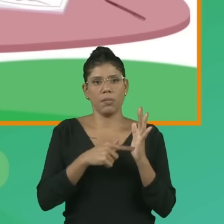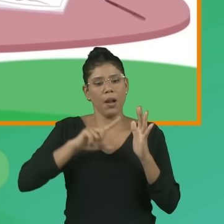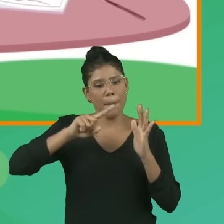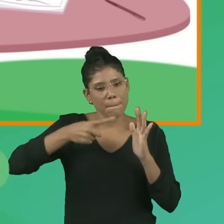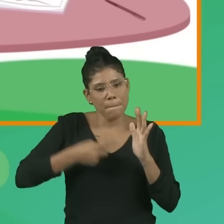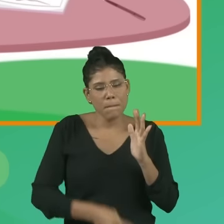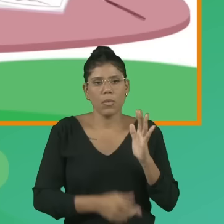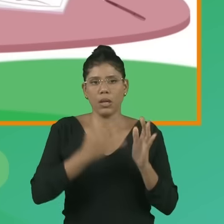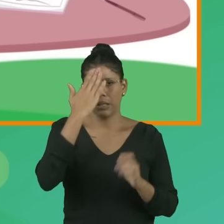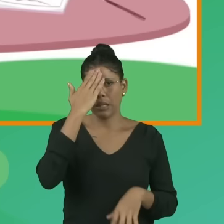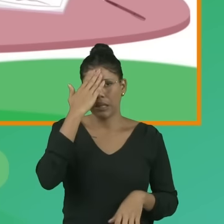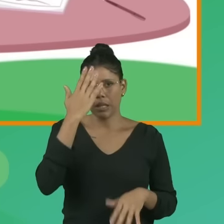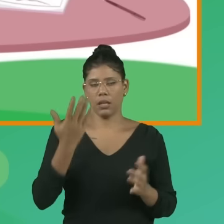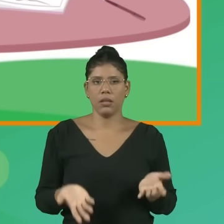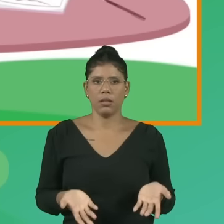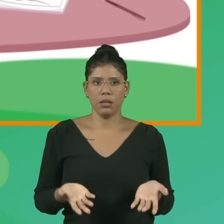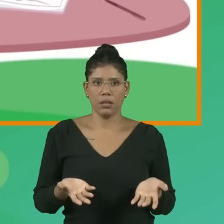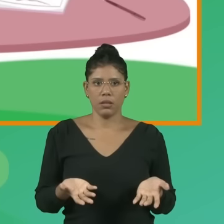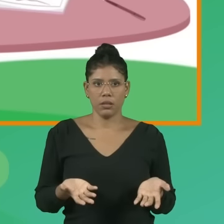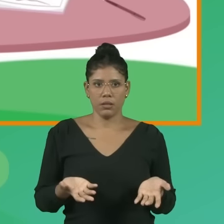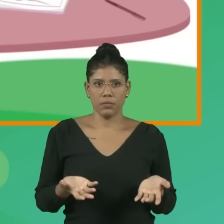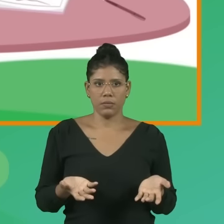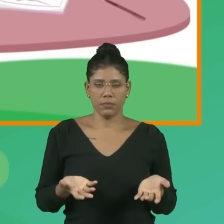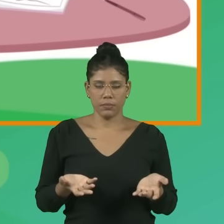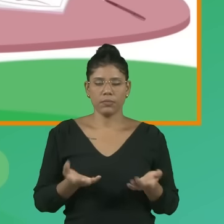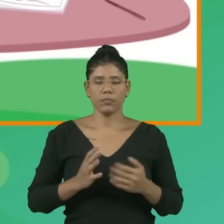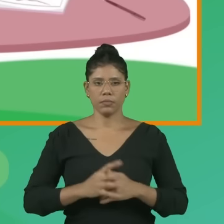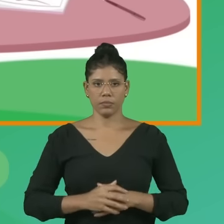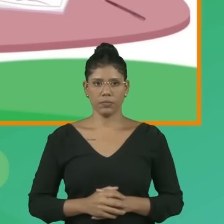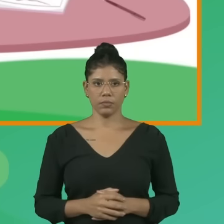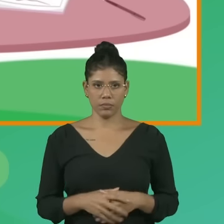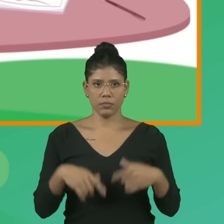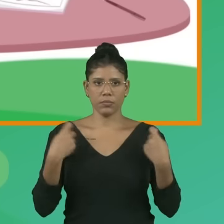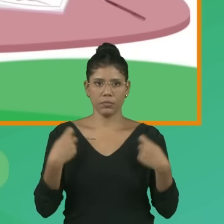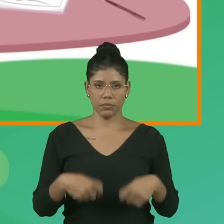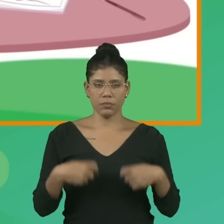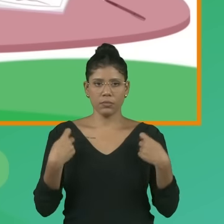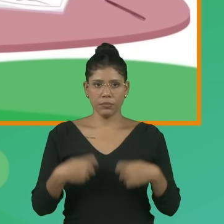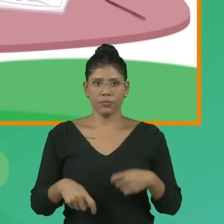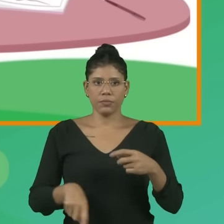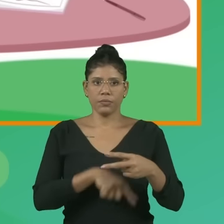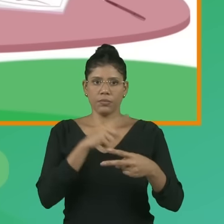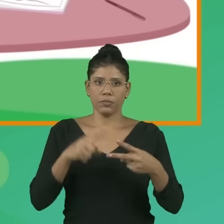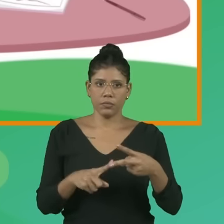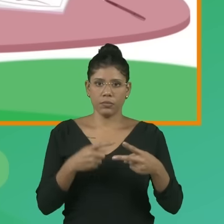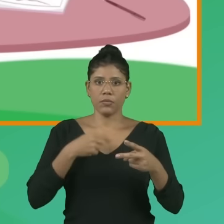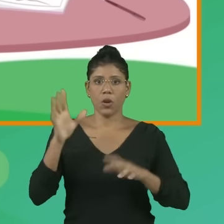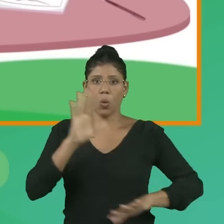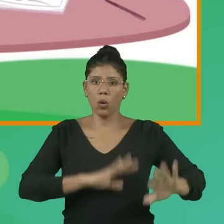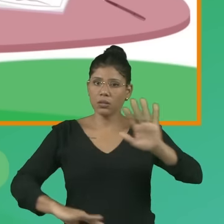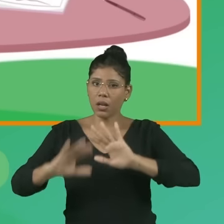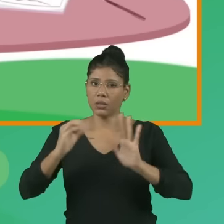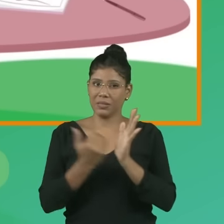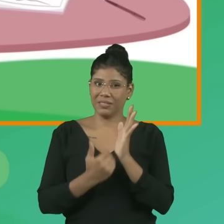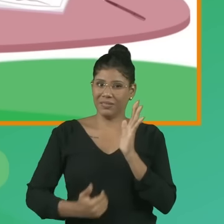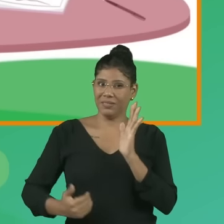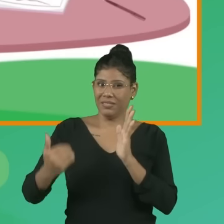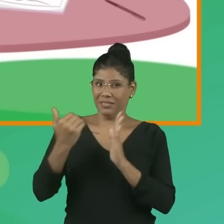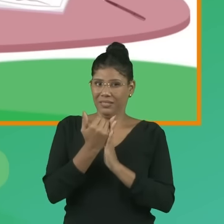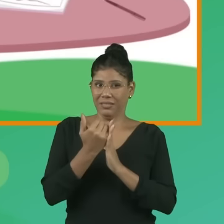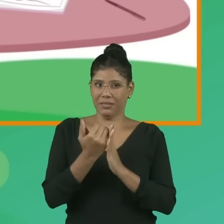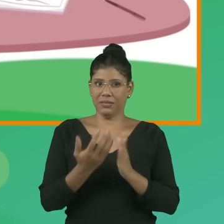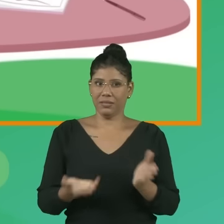questão ali você precisa focar no que ela quer, você tem que entender ela. cuidado com os excessos, tentar não